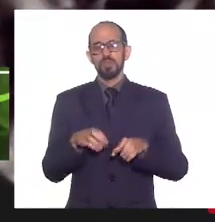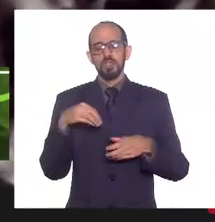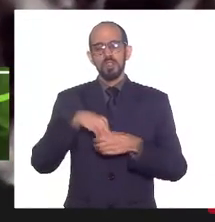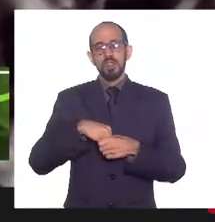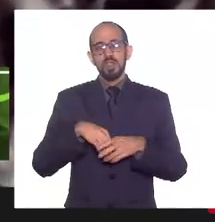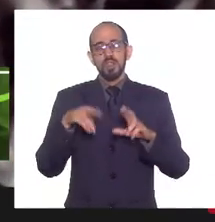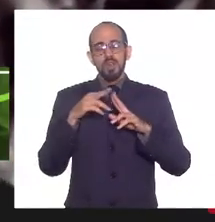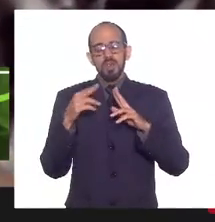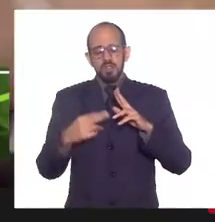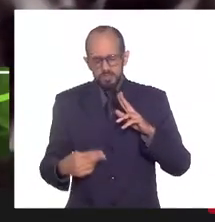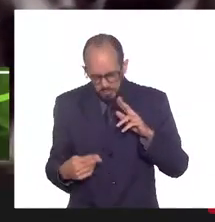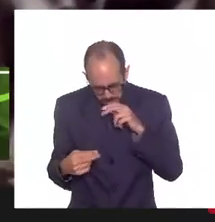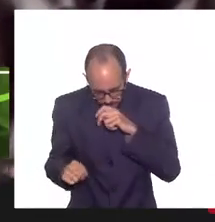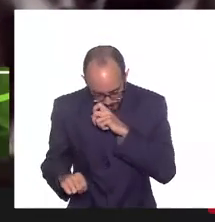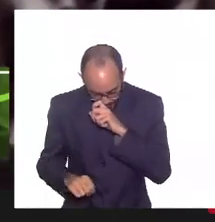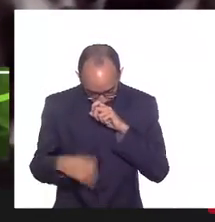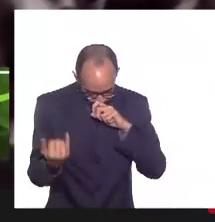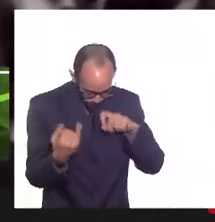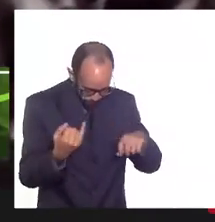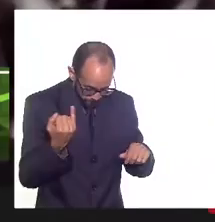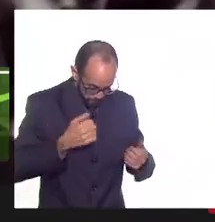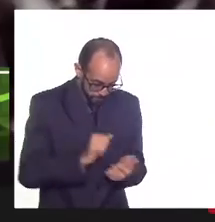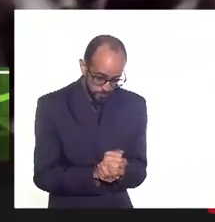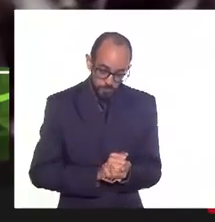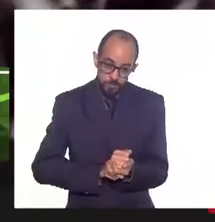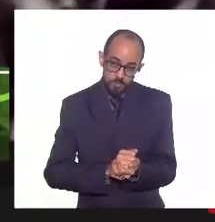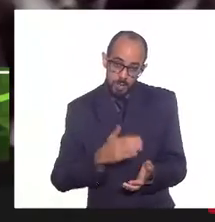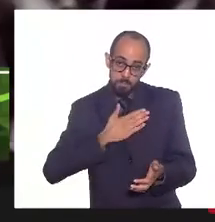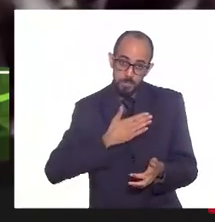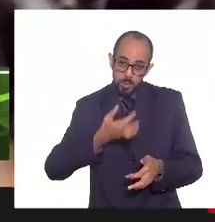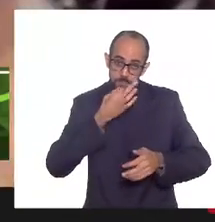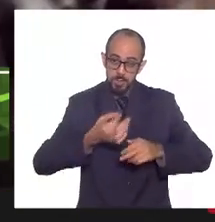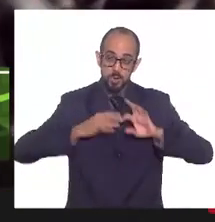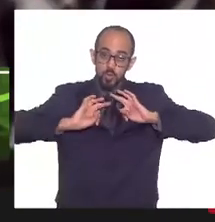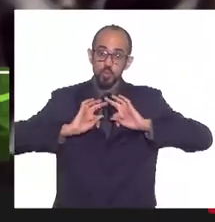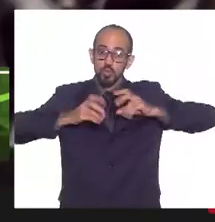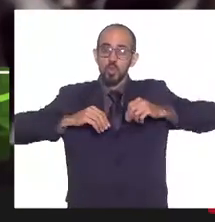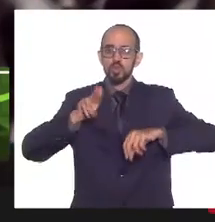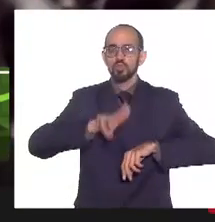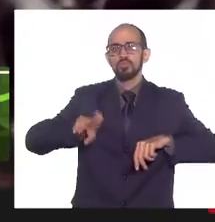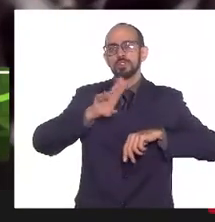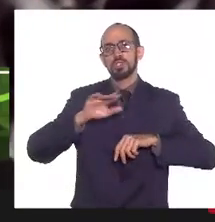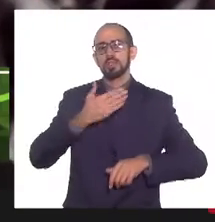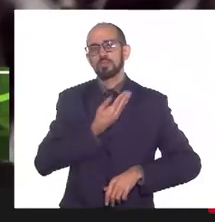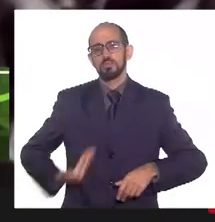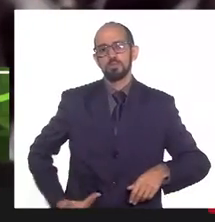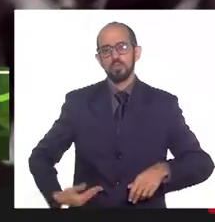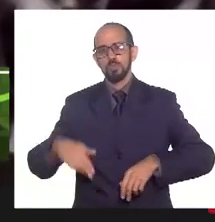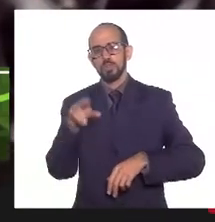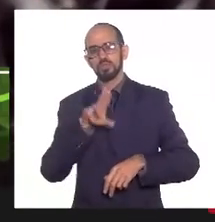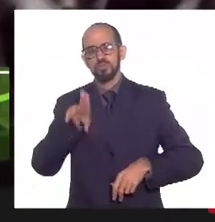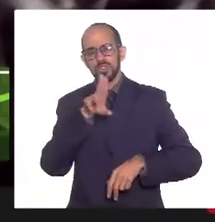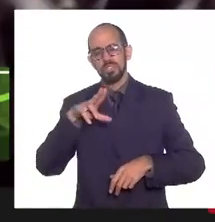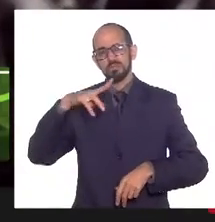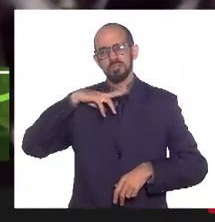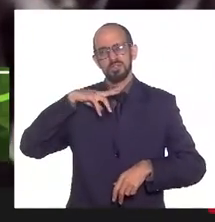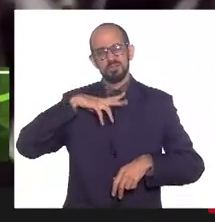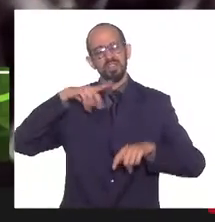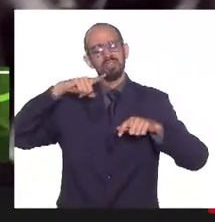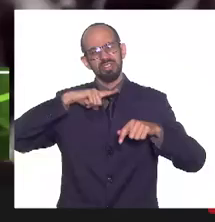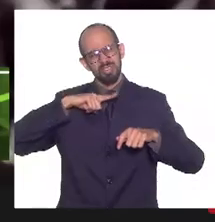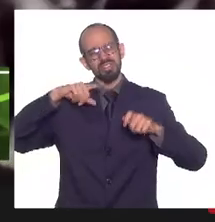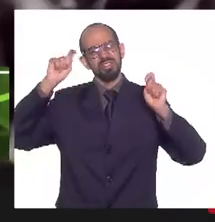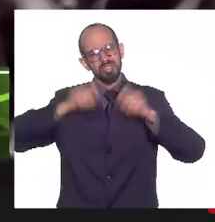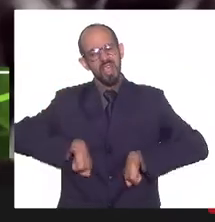e é impressionante eu diria em todas as universidades públicas institutos federais universidades particulares tem uma infraestrutura